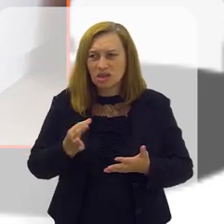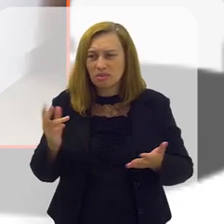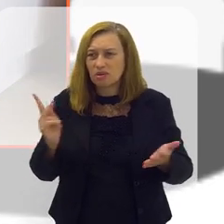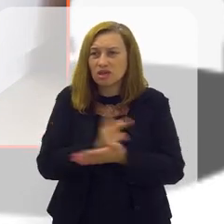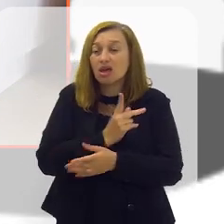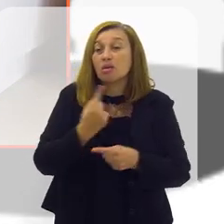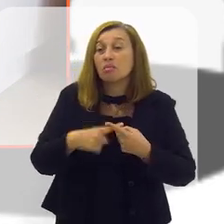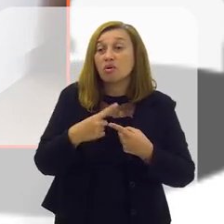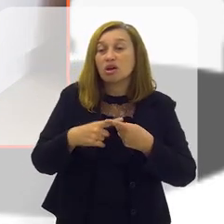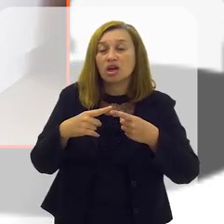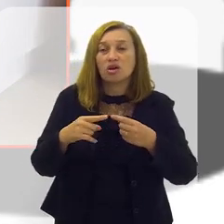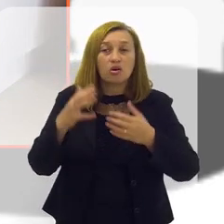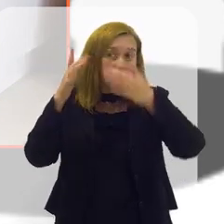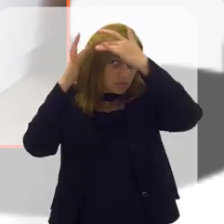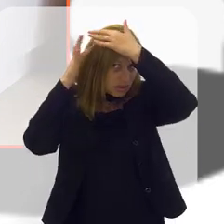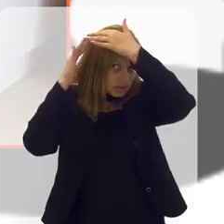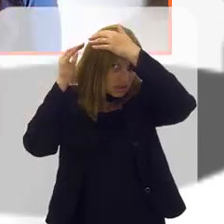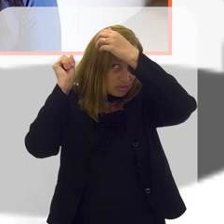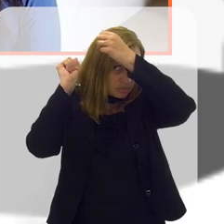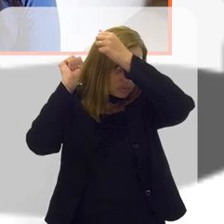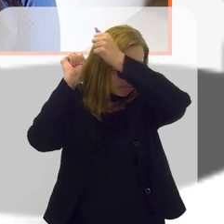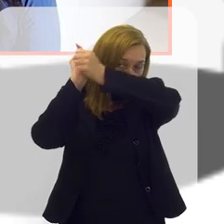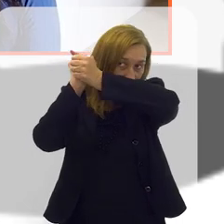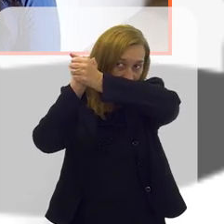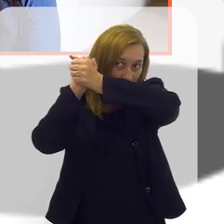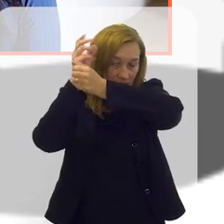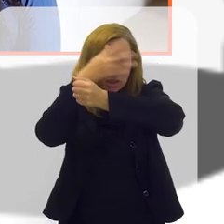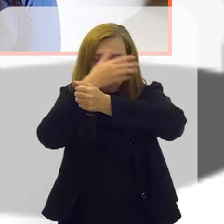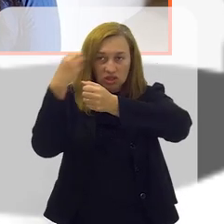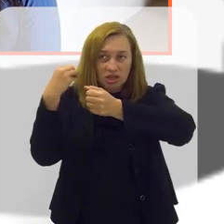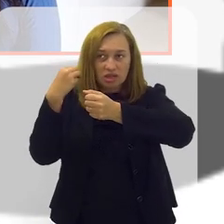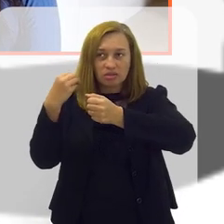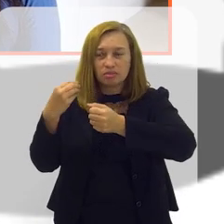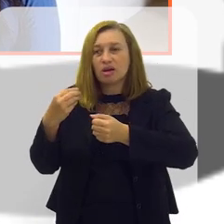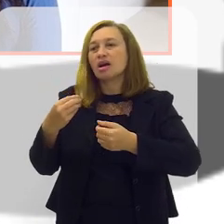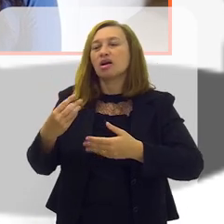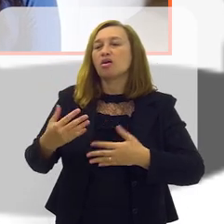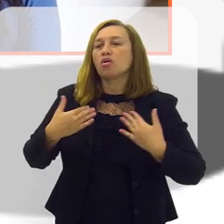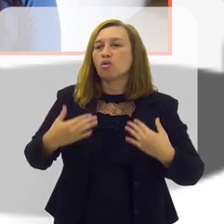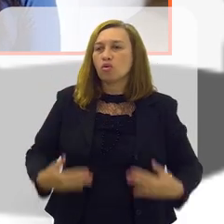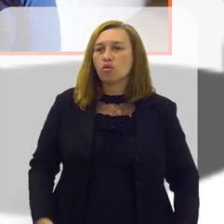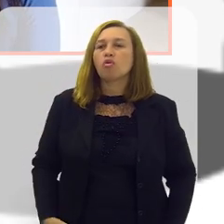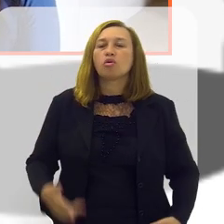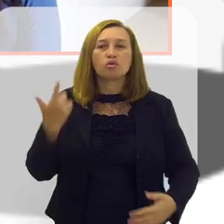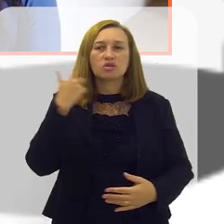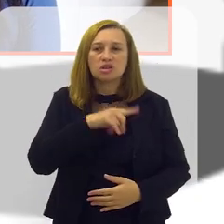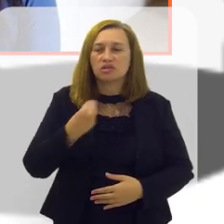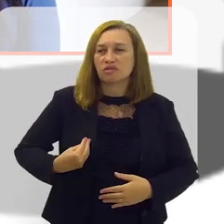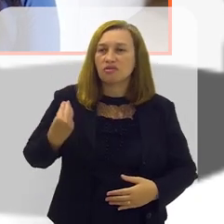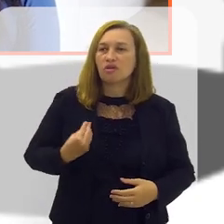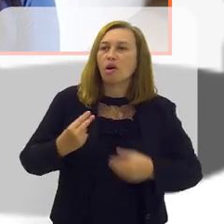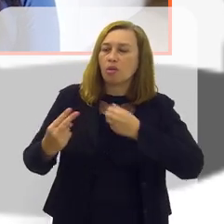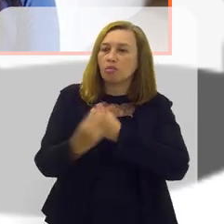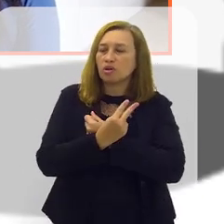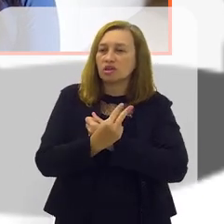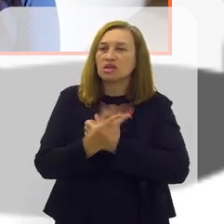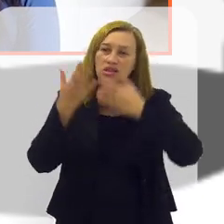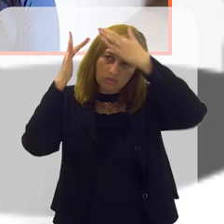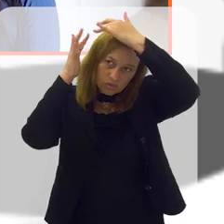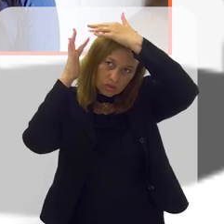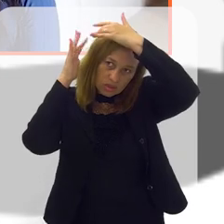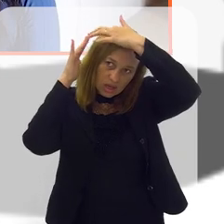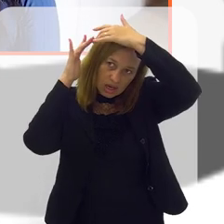cérebro desliga para que aquele corpo sobreviva. É uma Devido a defesa do cérebro. é uma defesa, devido a